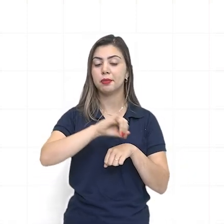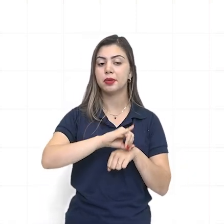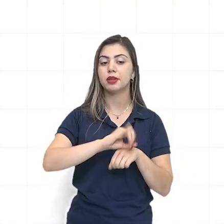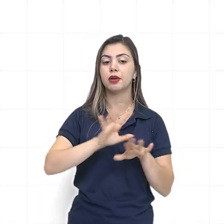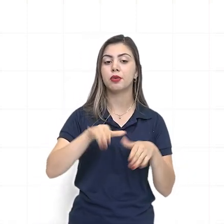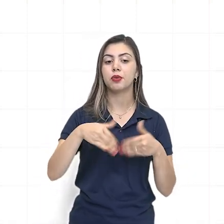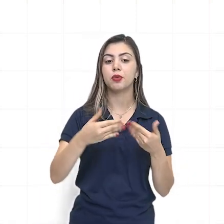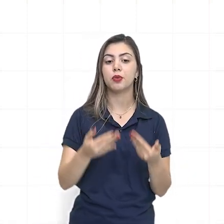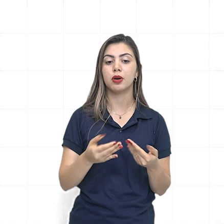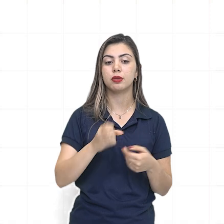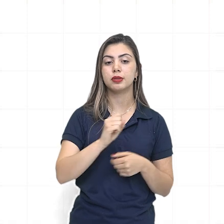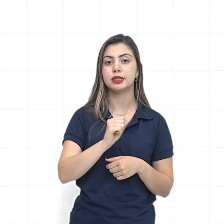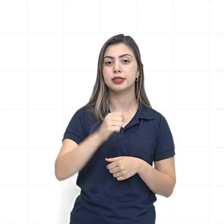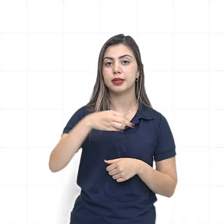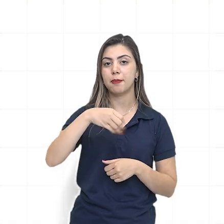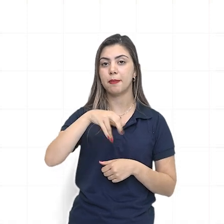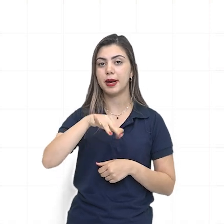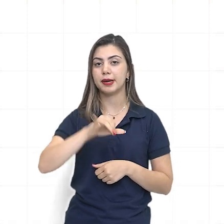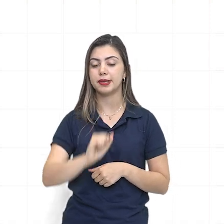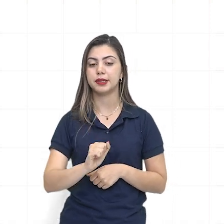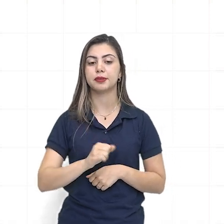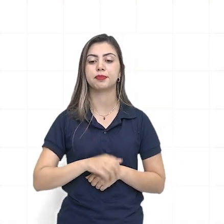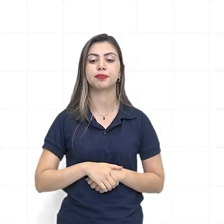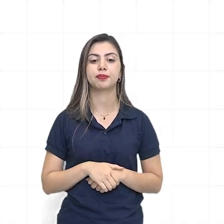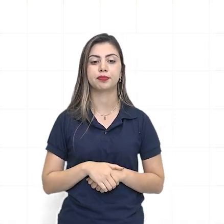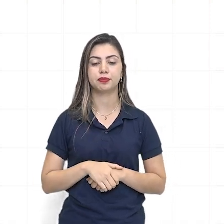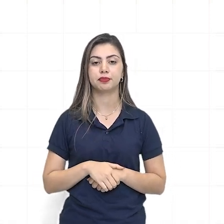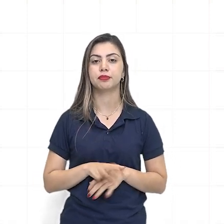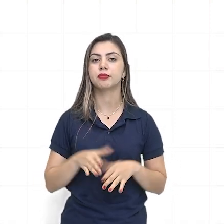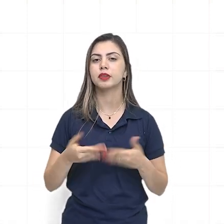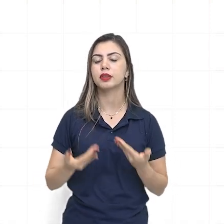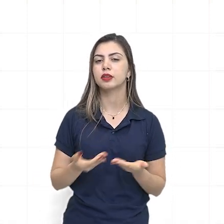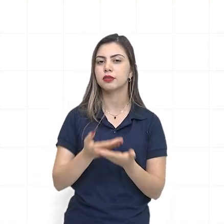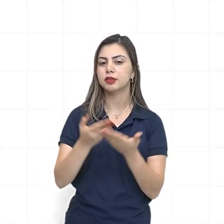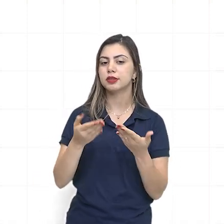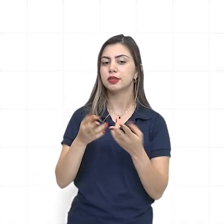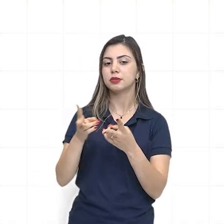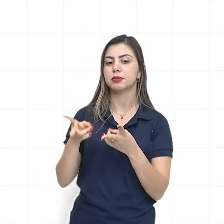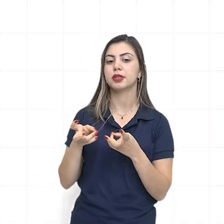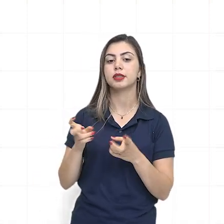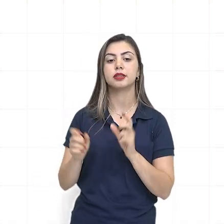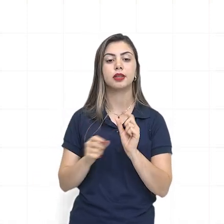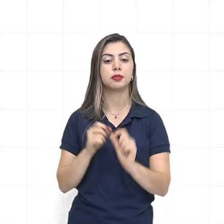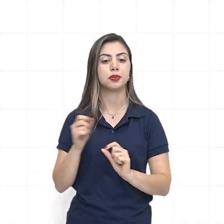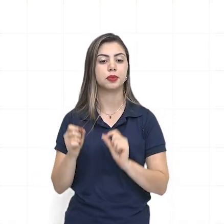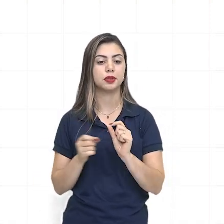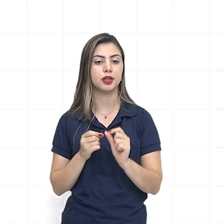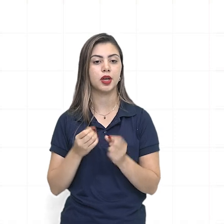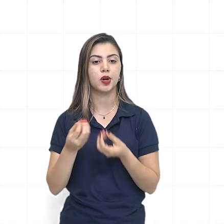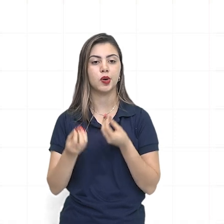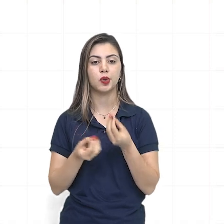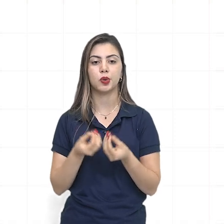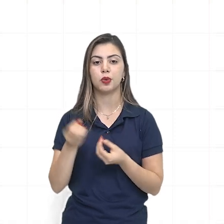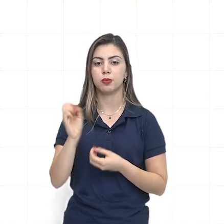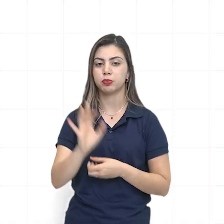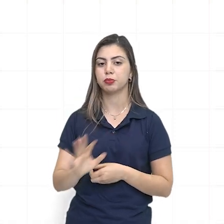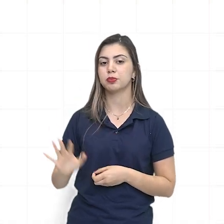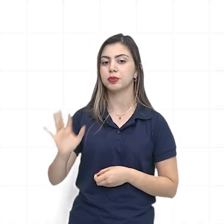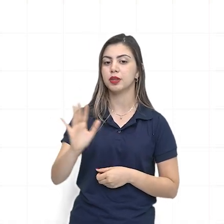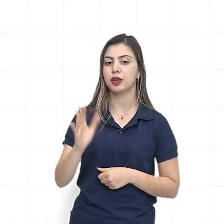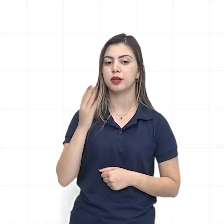capital ali, Samaria, tá bom? E aí você percebe justamente, nesse